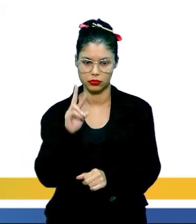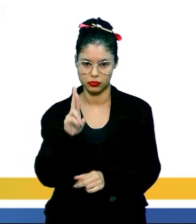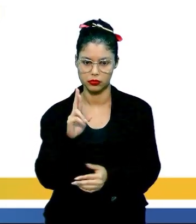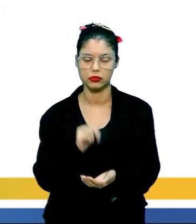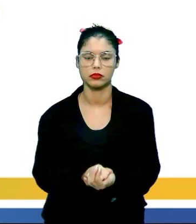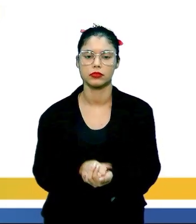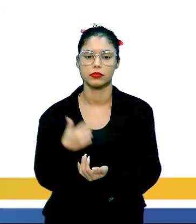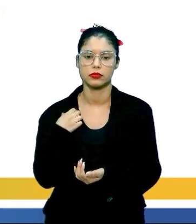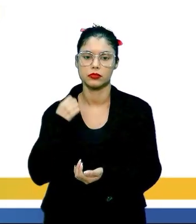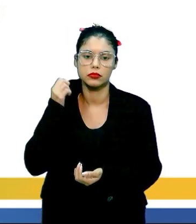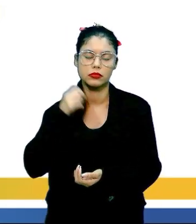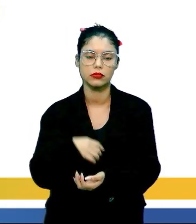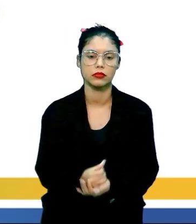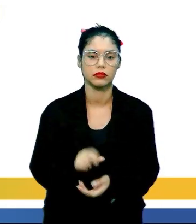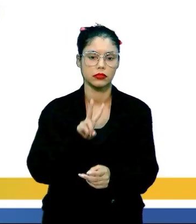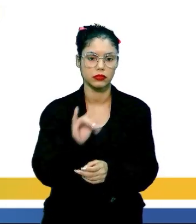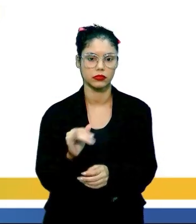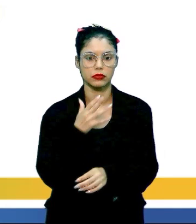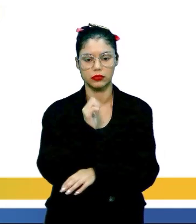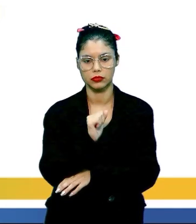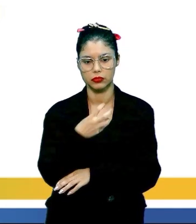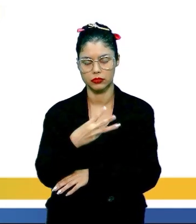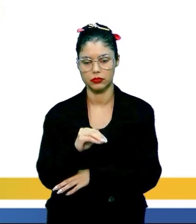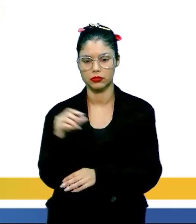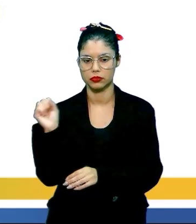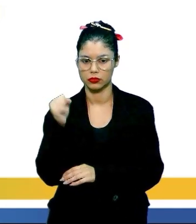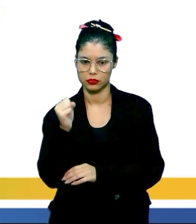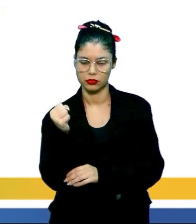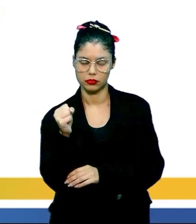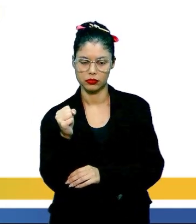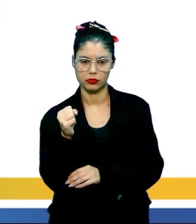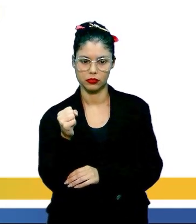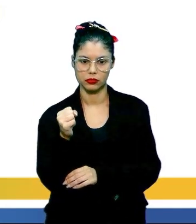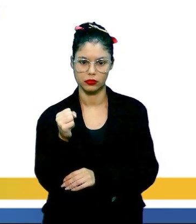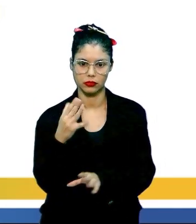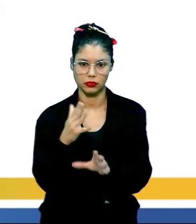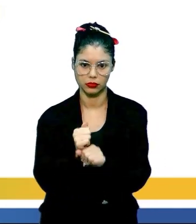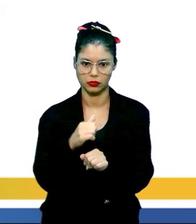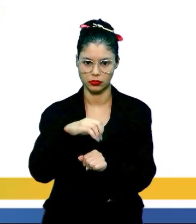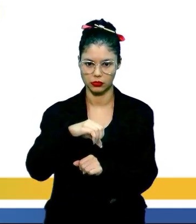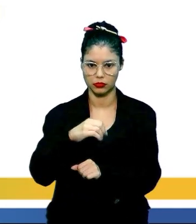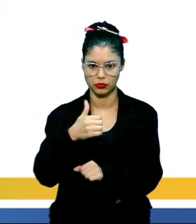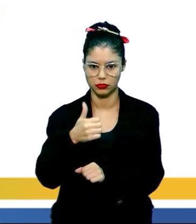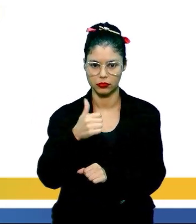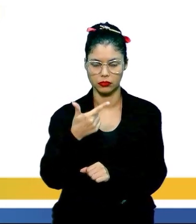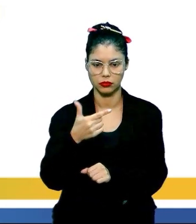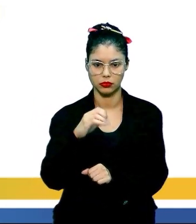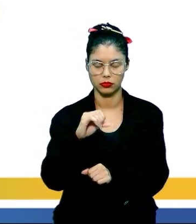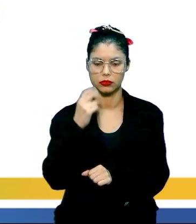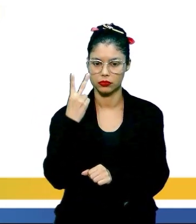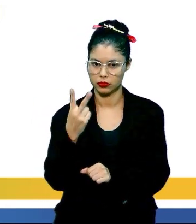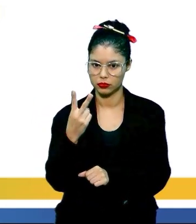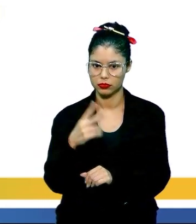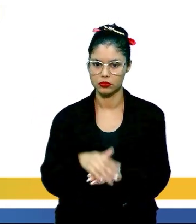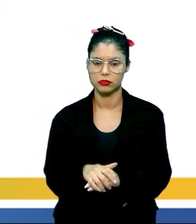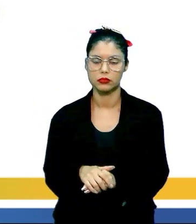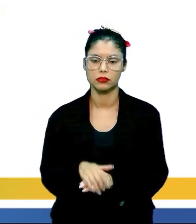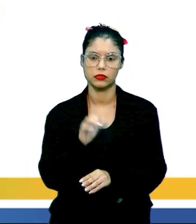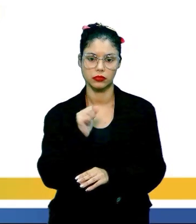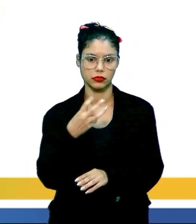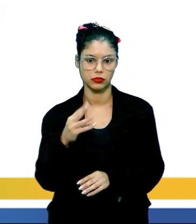29R, tá? Vai ficar A30 é 8, que é o primeiro, mais 29 vezes 2, já que a razão é